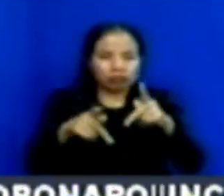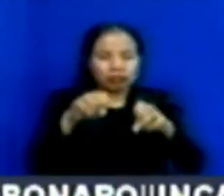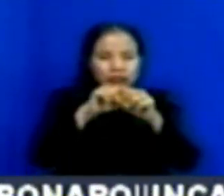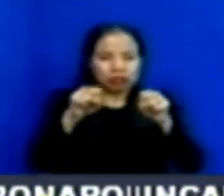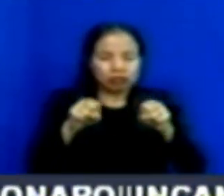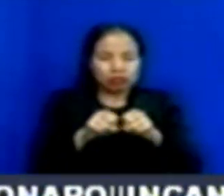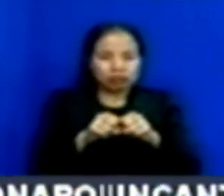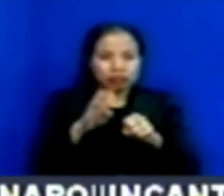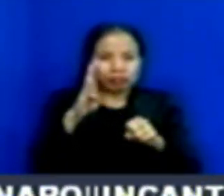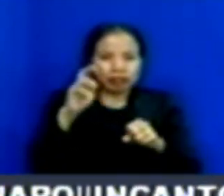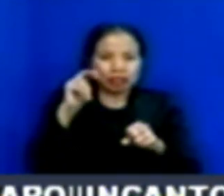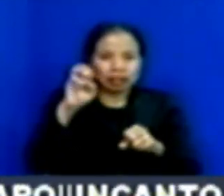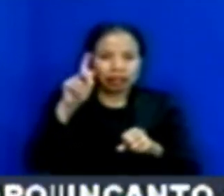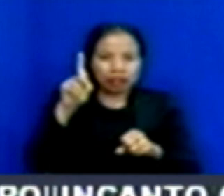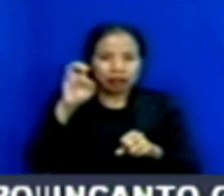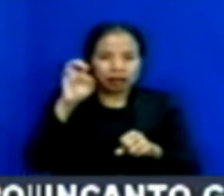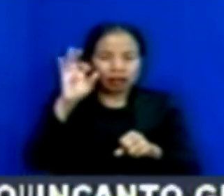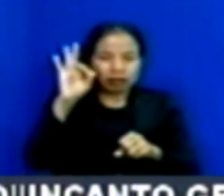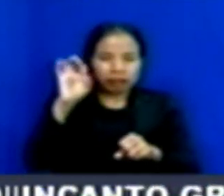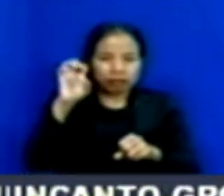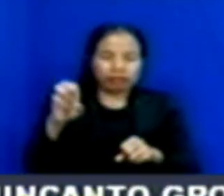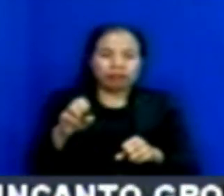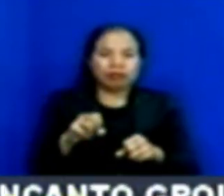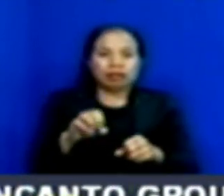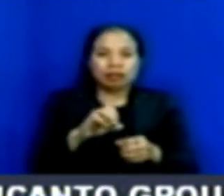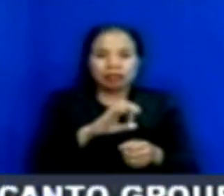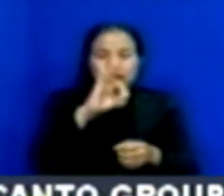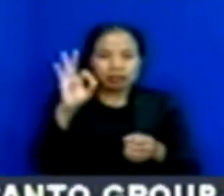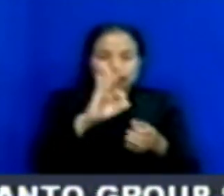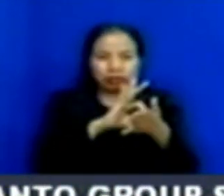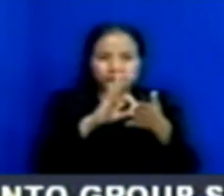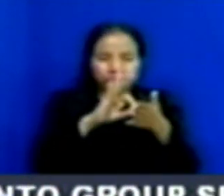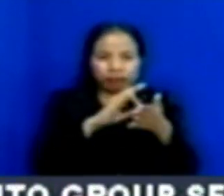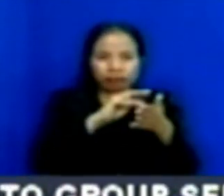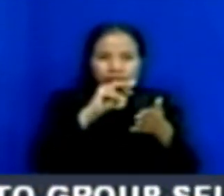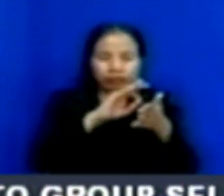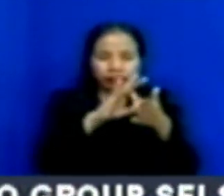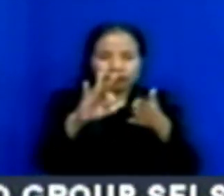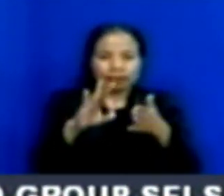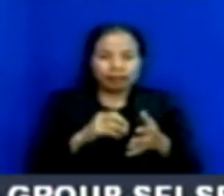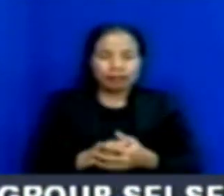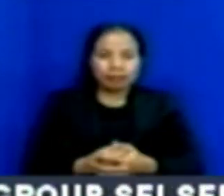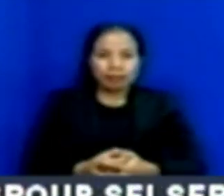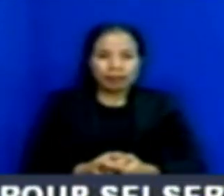suco Beneufe surpresa um nitibe sexta-feira nem. Adira.